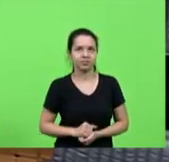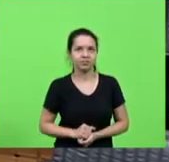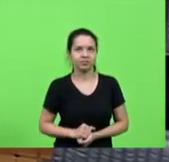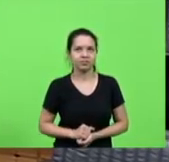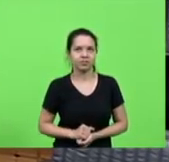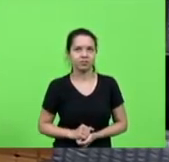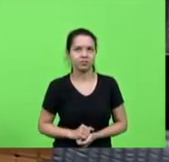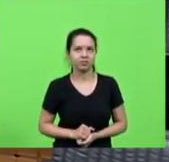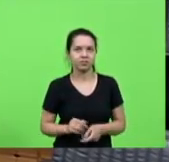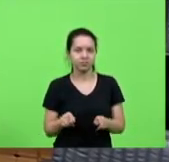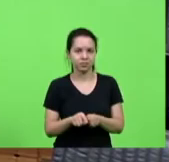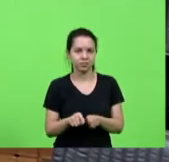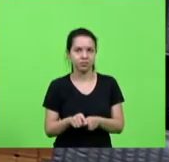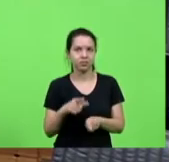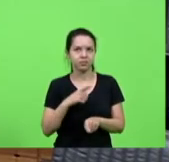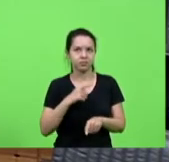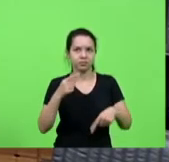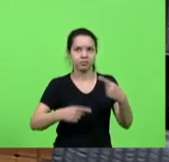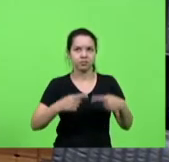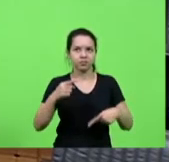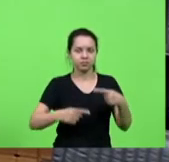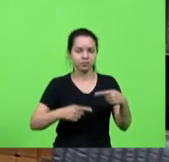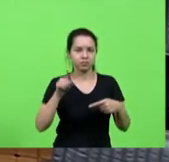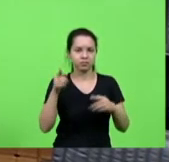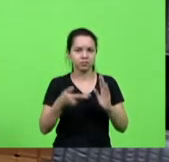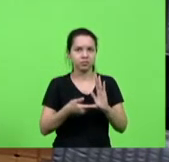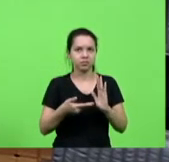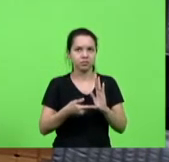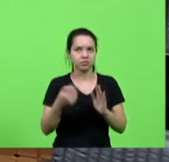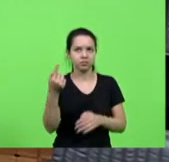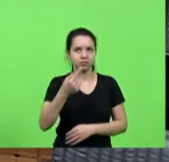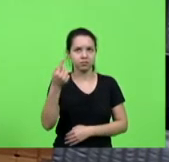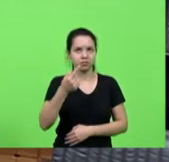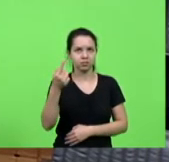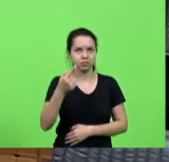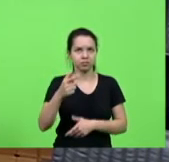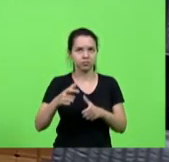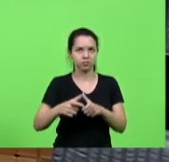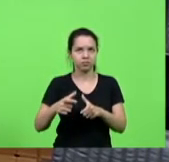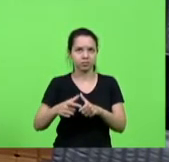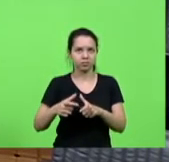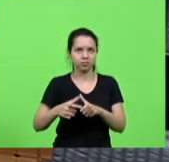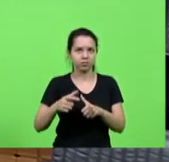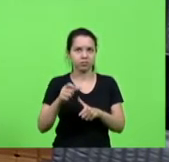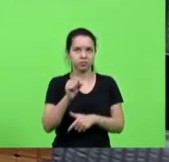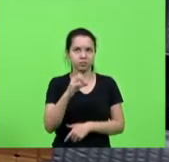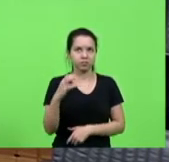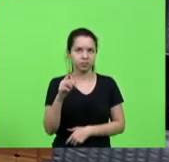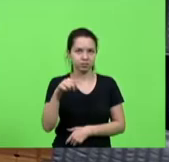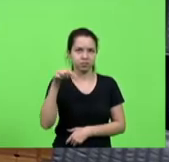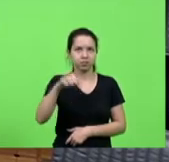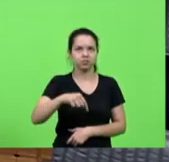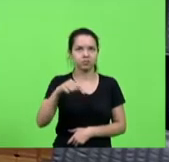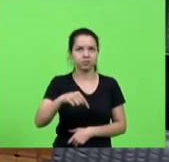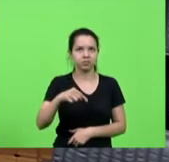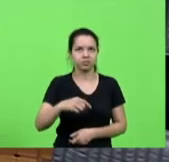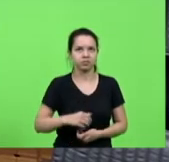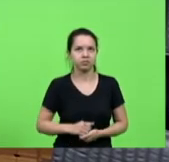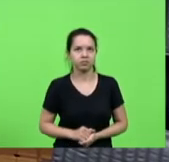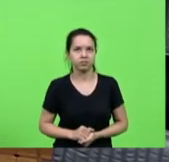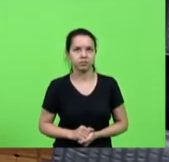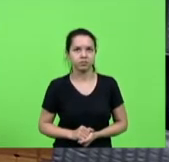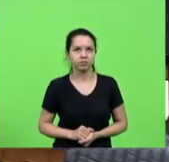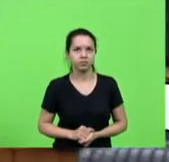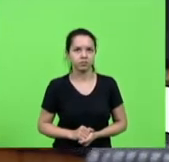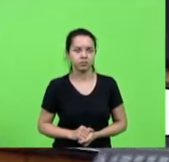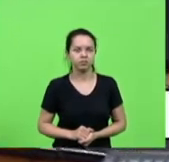Inclusive, tem um debate lá no Senado sobre a primeira colônia italiana, mas é aqui. Então, vejam vocês, que